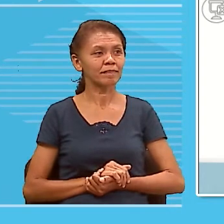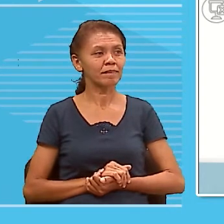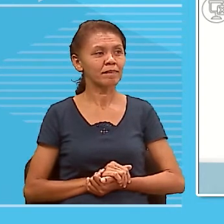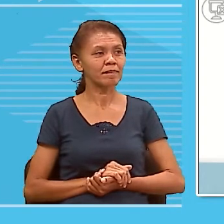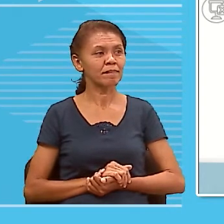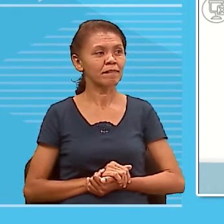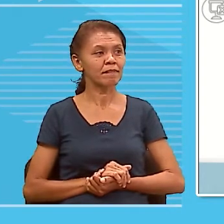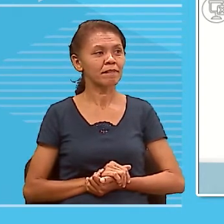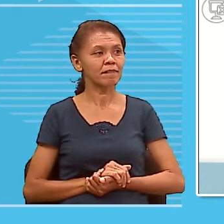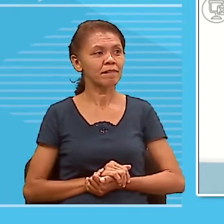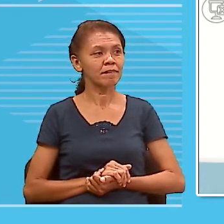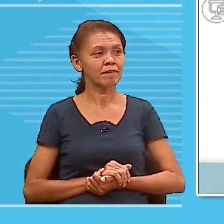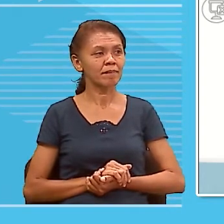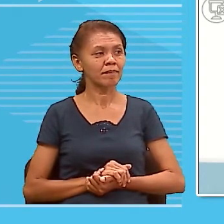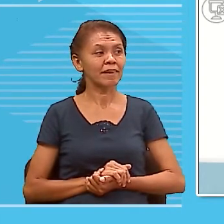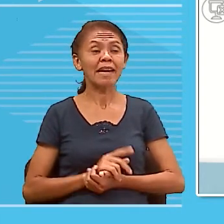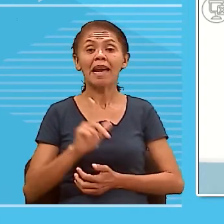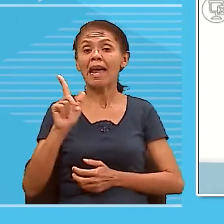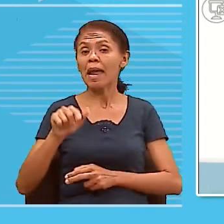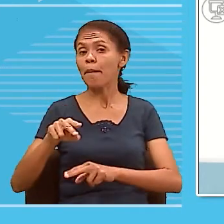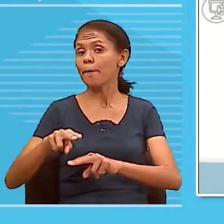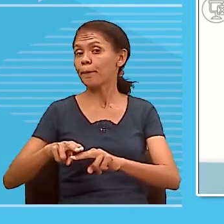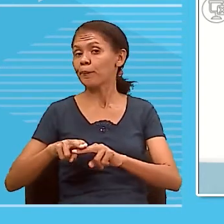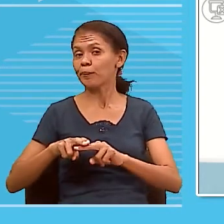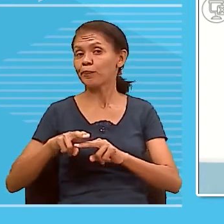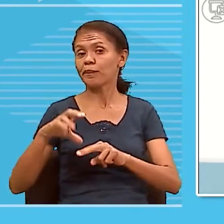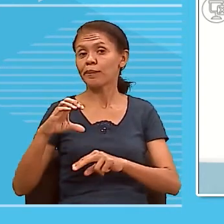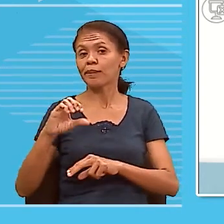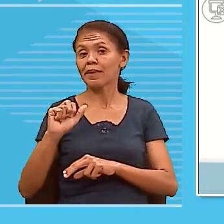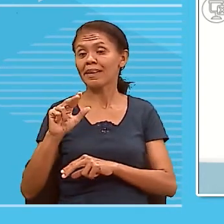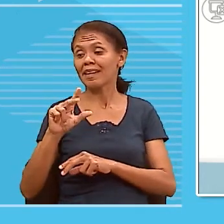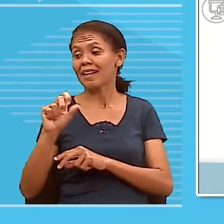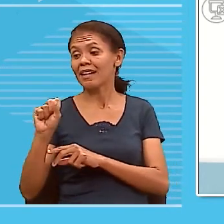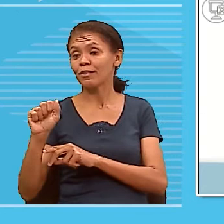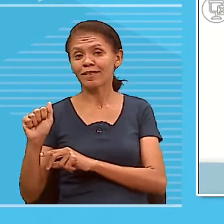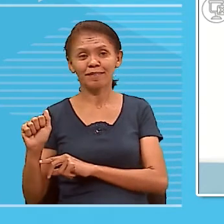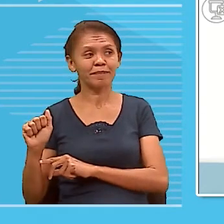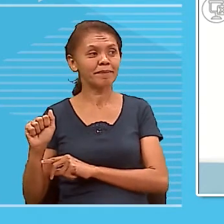Isto é a causa tá